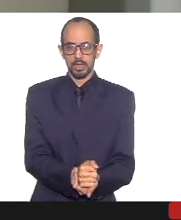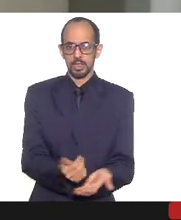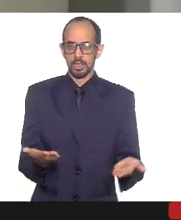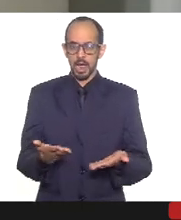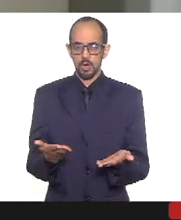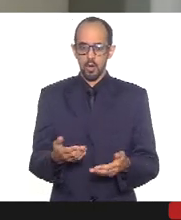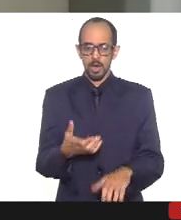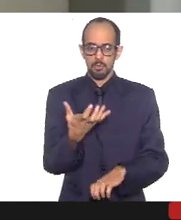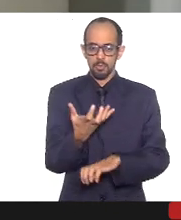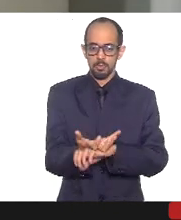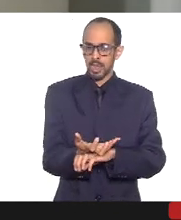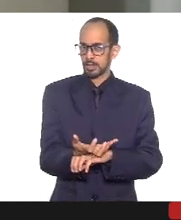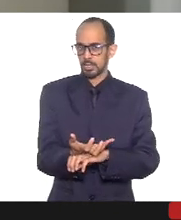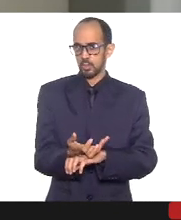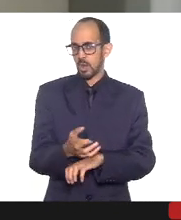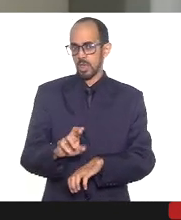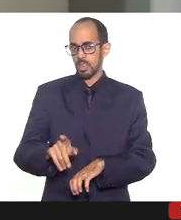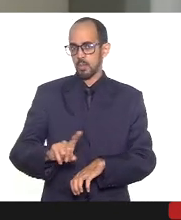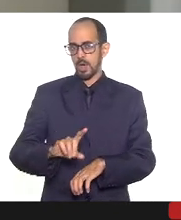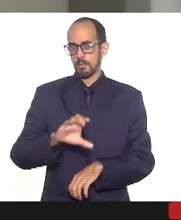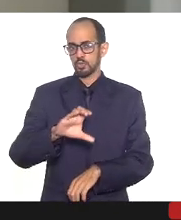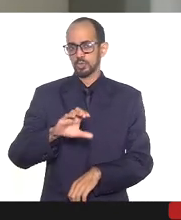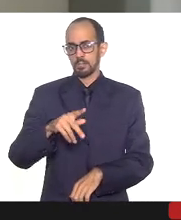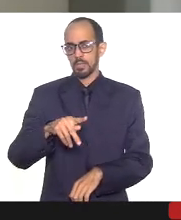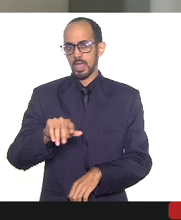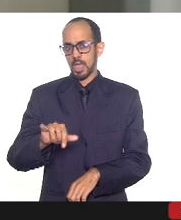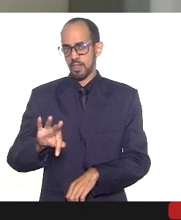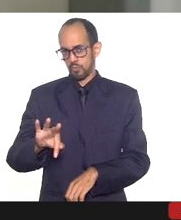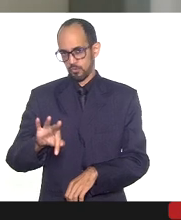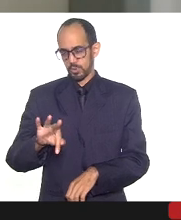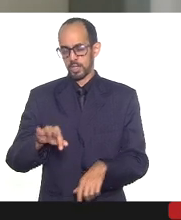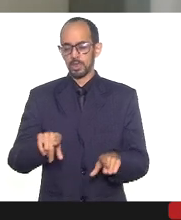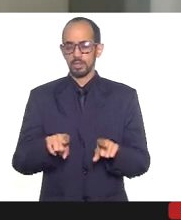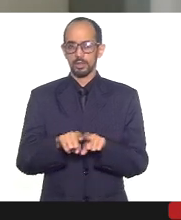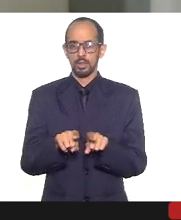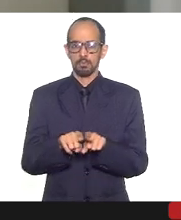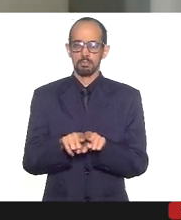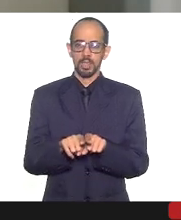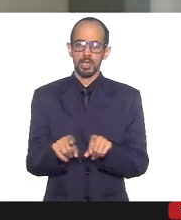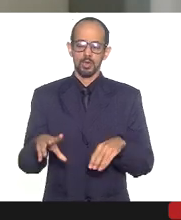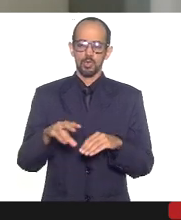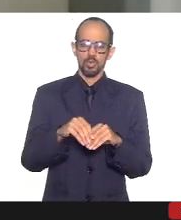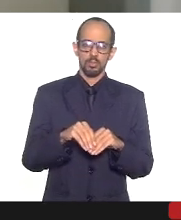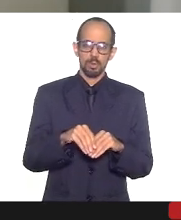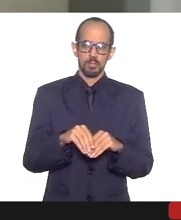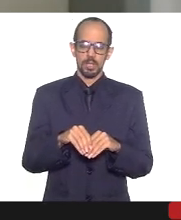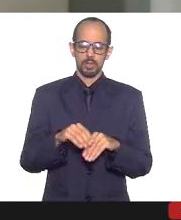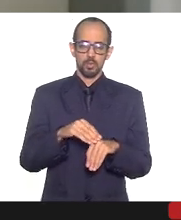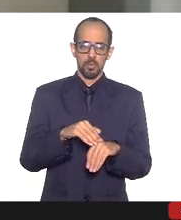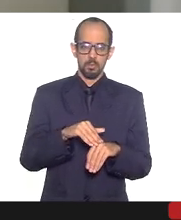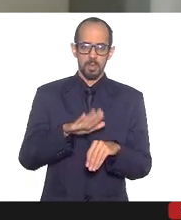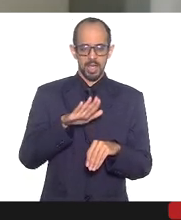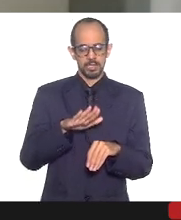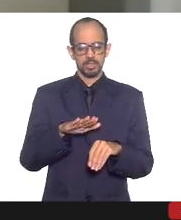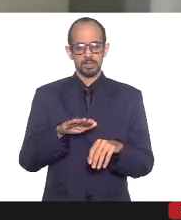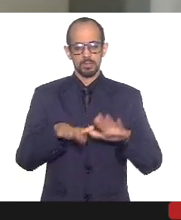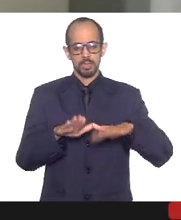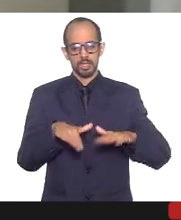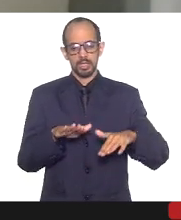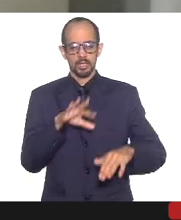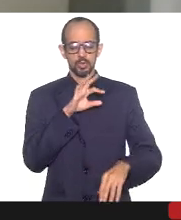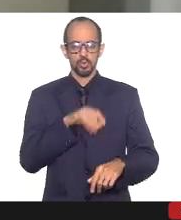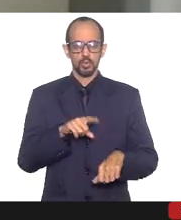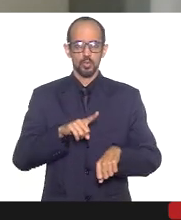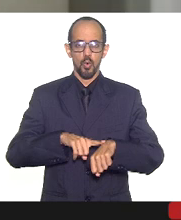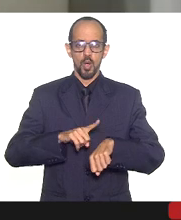e não mais por CPF, e um aumento de, em alguns casos, pela carga horária, não mais